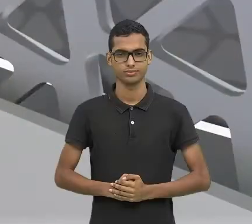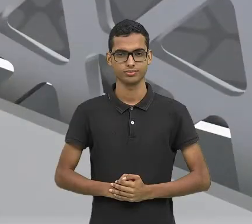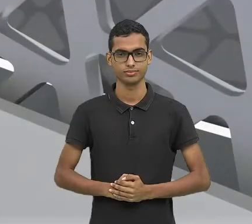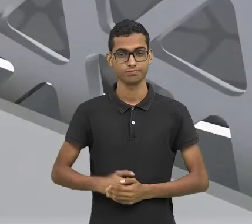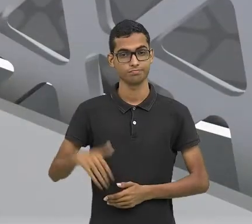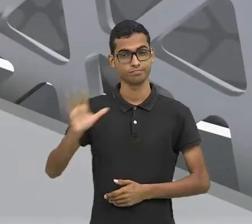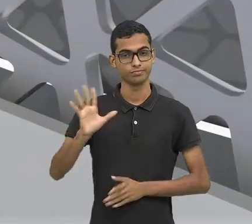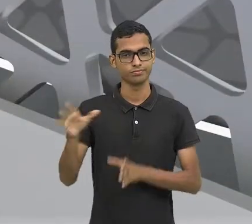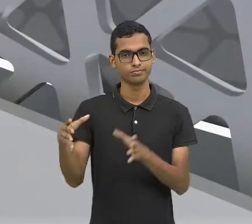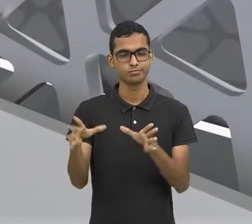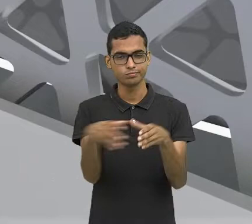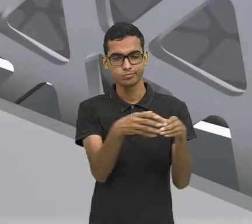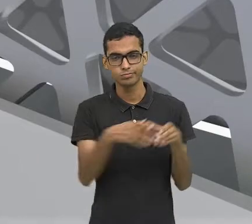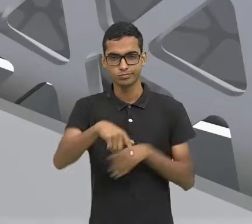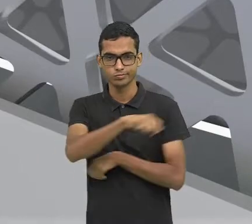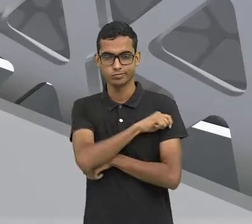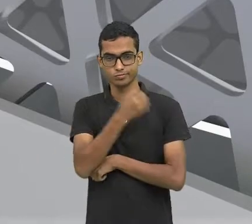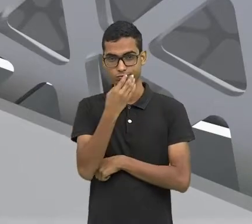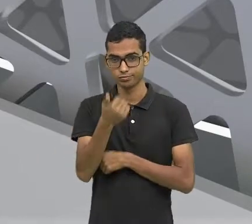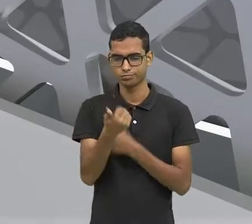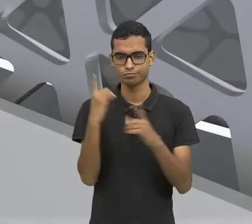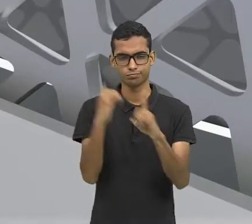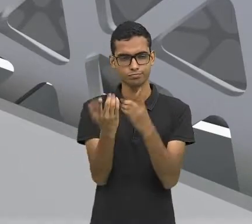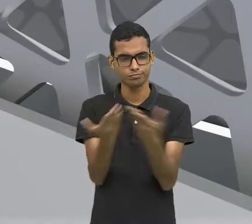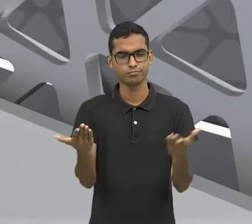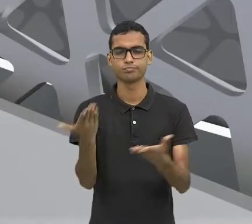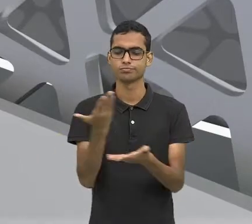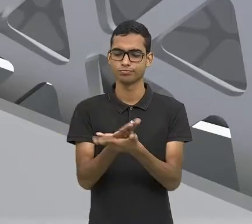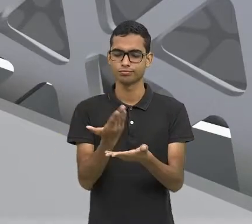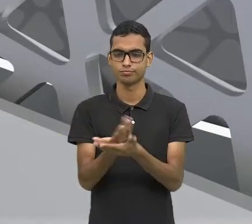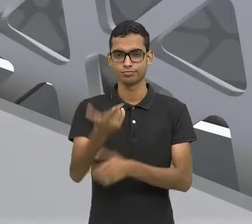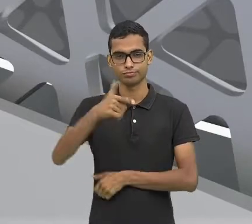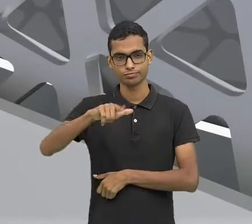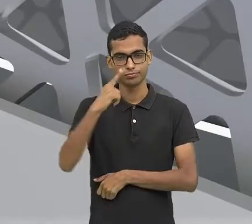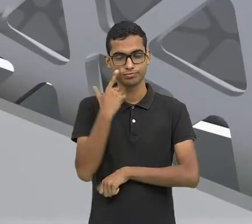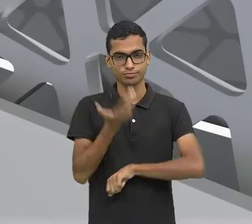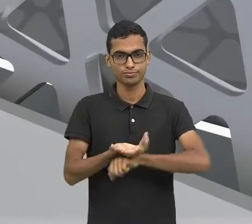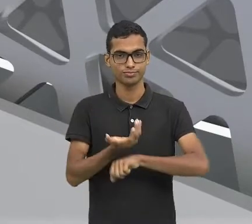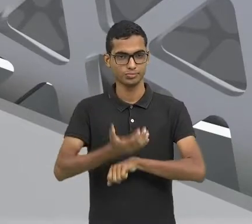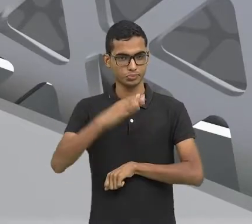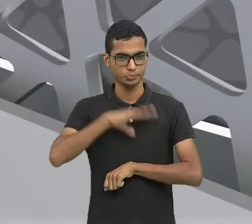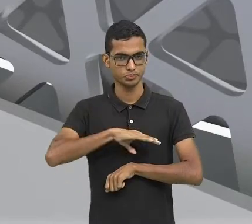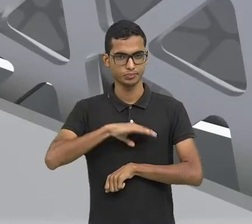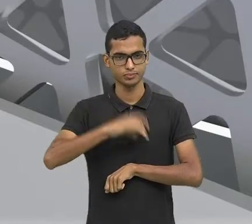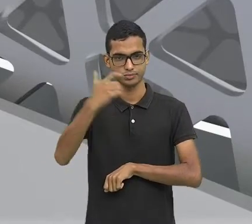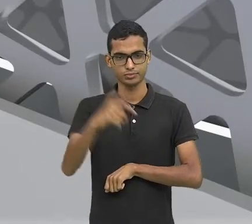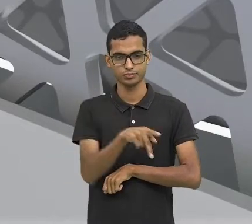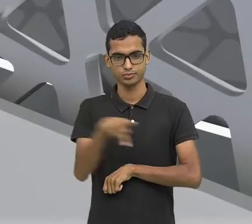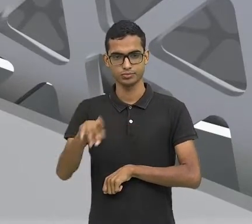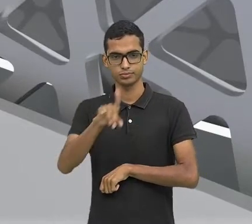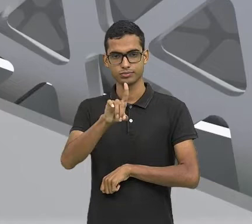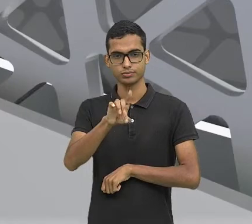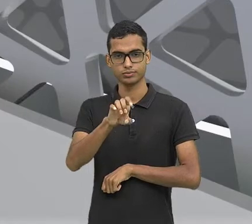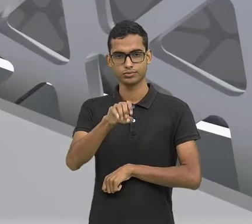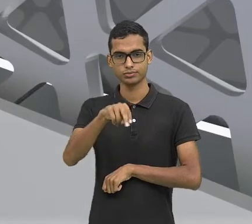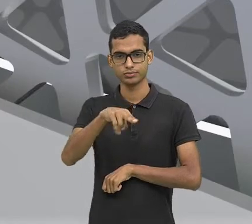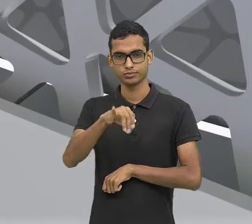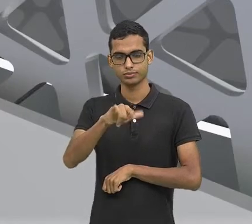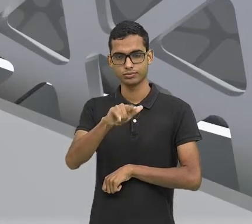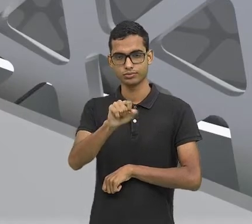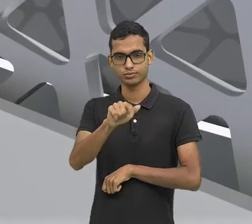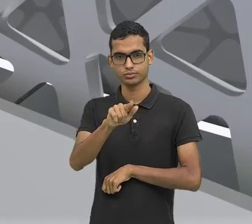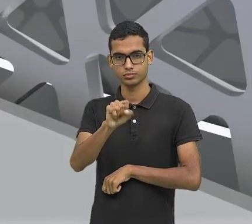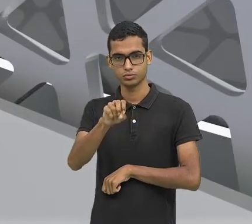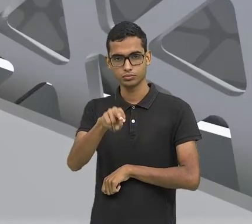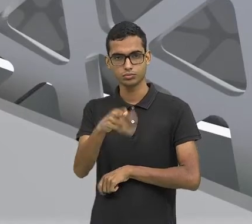Olá, turmas! Que bom encontrar vocês para mais uma aula de língua portuguesa. Sou o professor Denilson e vou